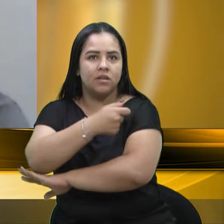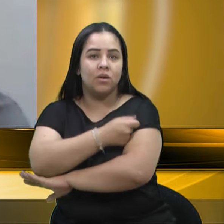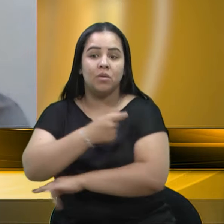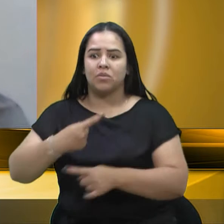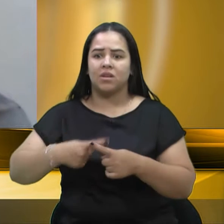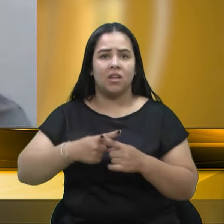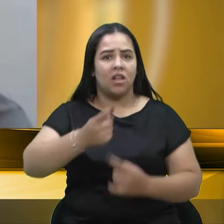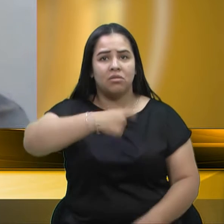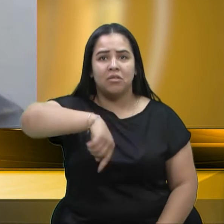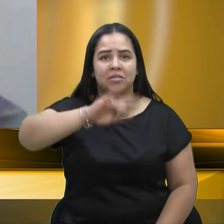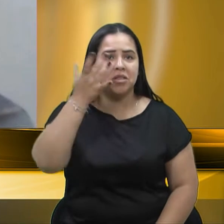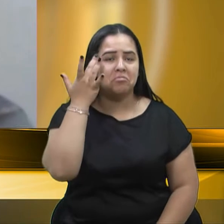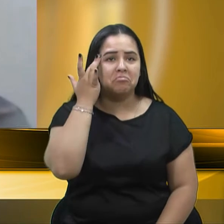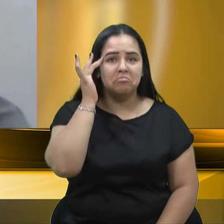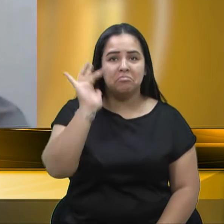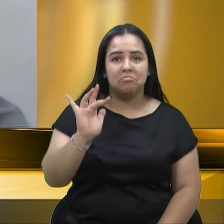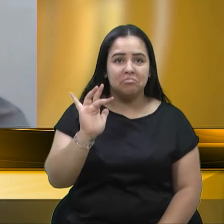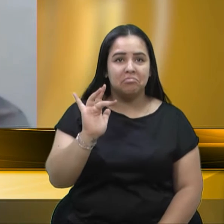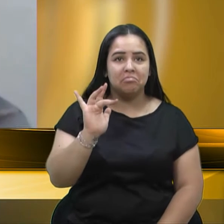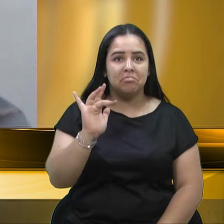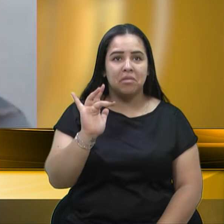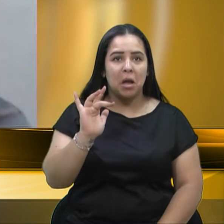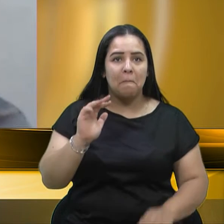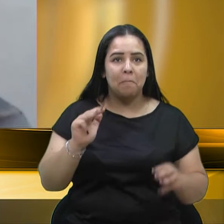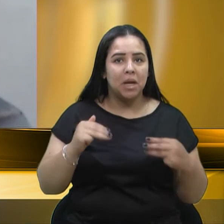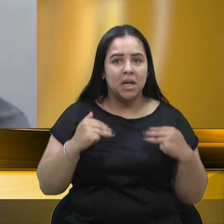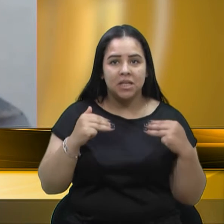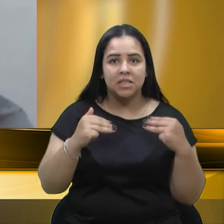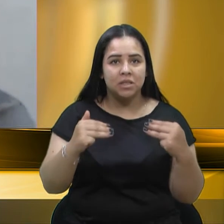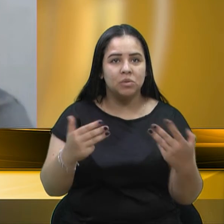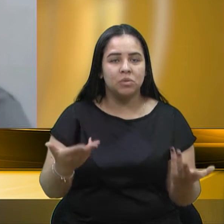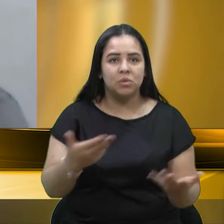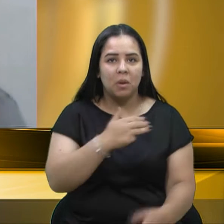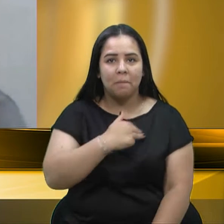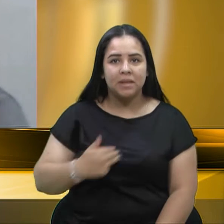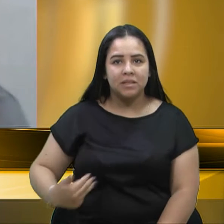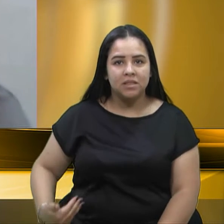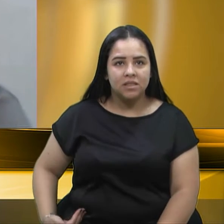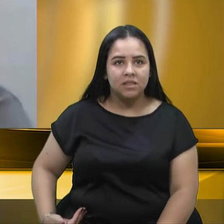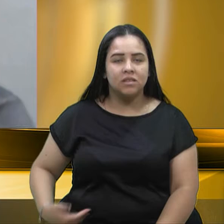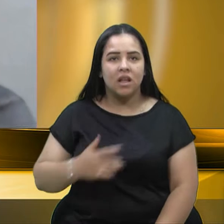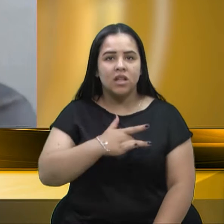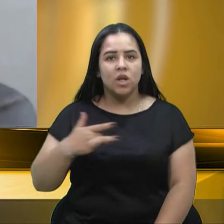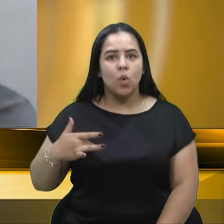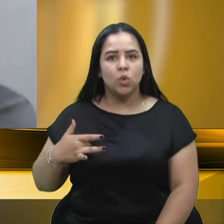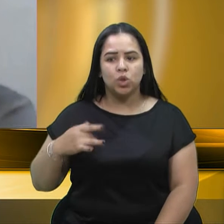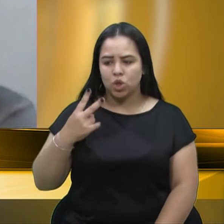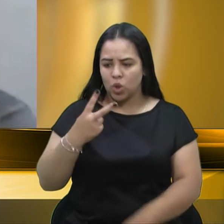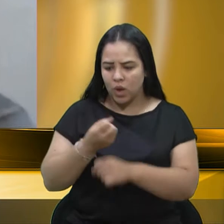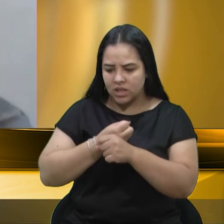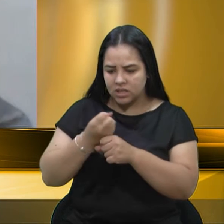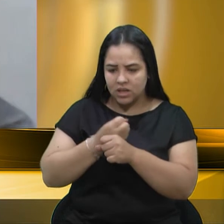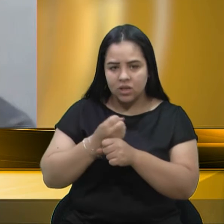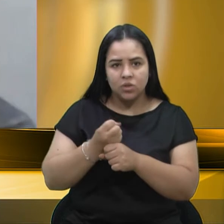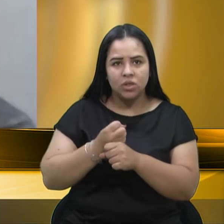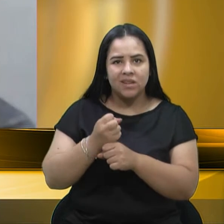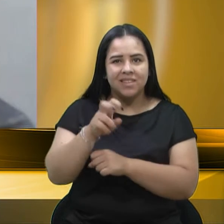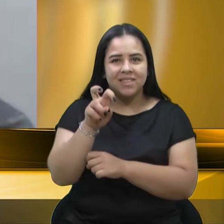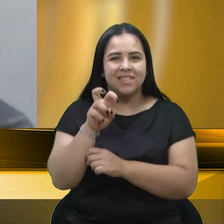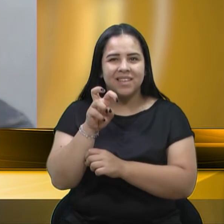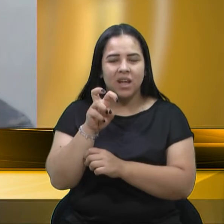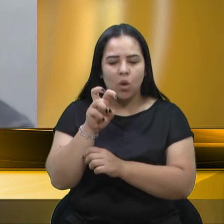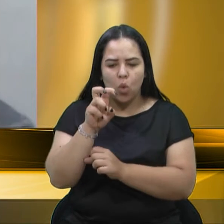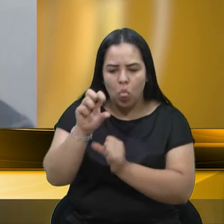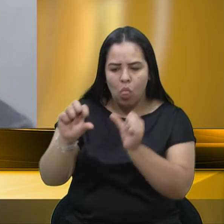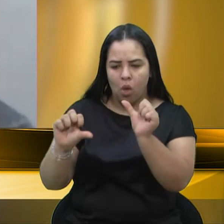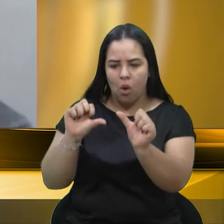Se eu não me engano, são 5 trocas de ministro já em 2 anos, Isso não passa segurança para os estados, isso